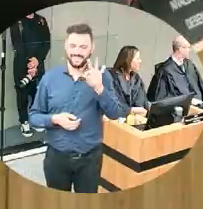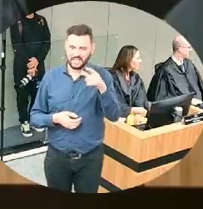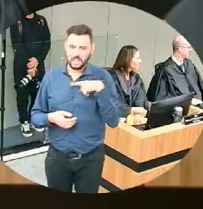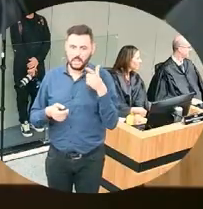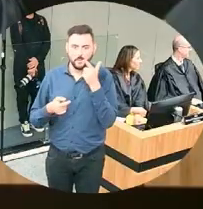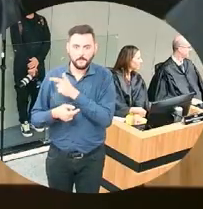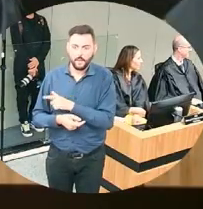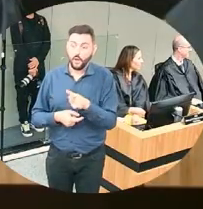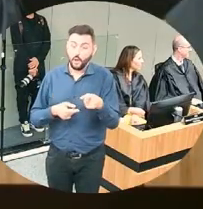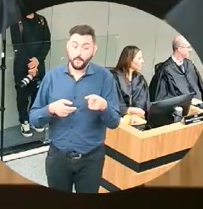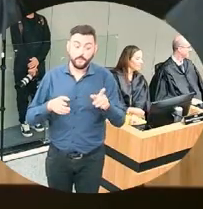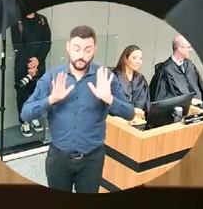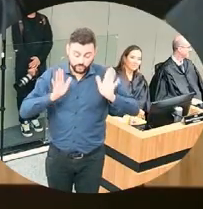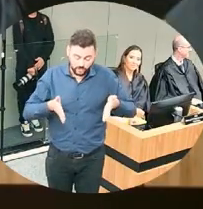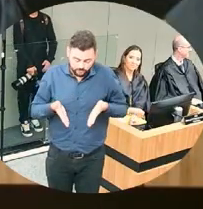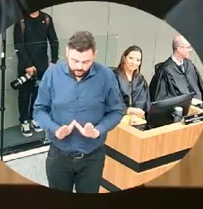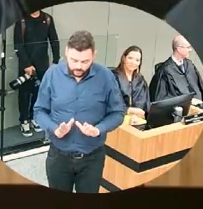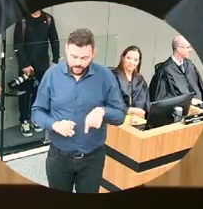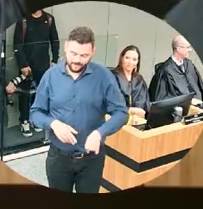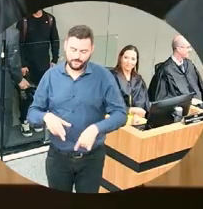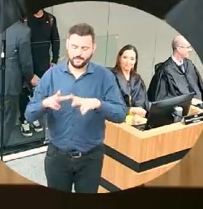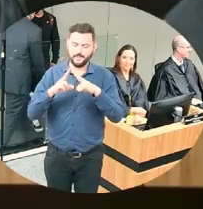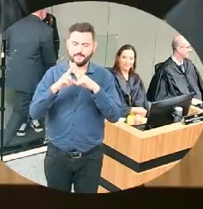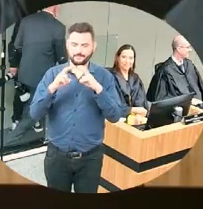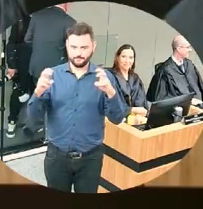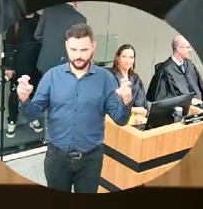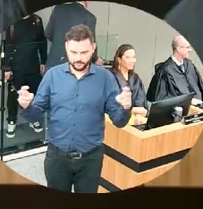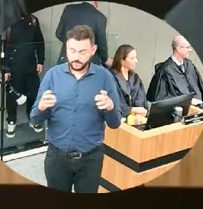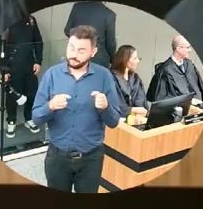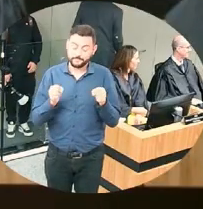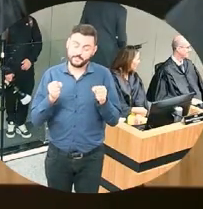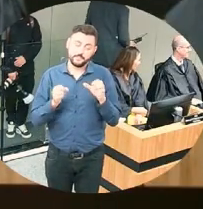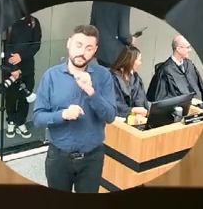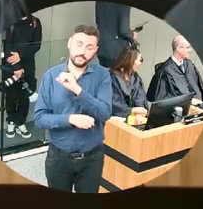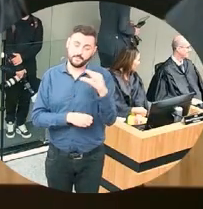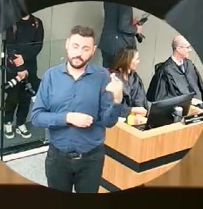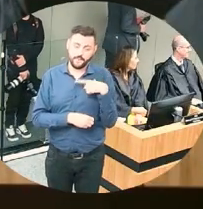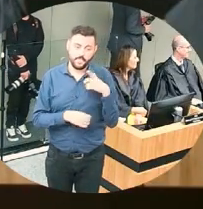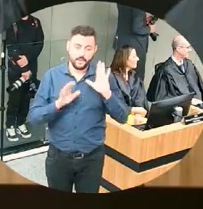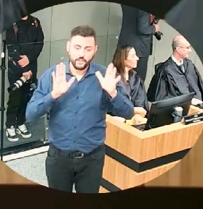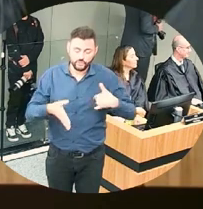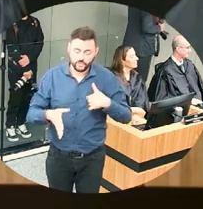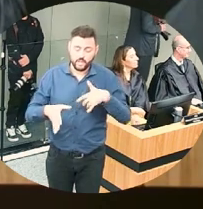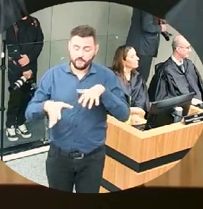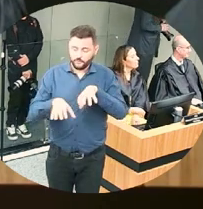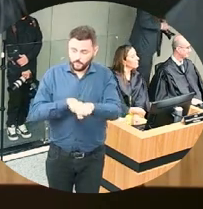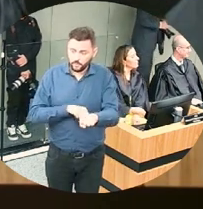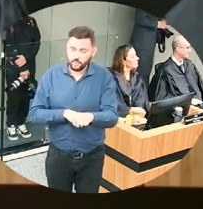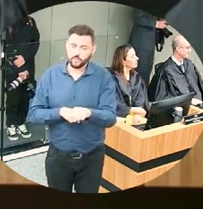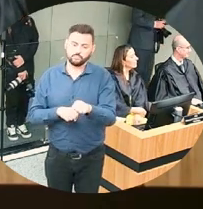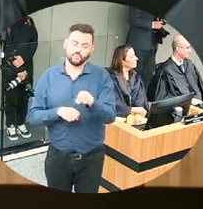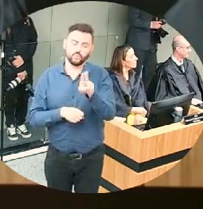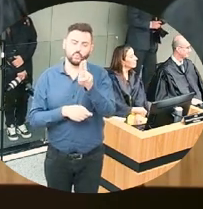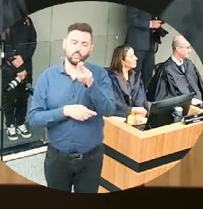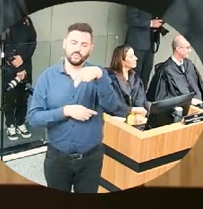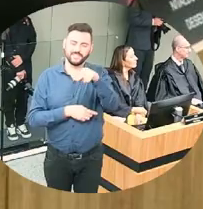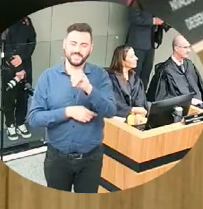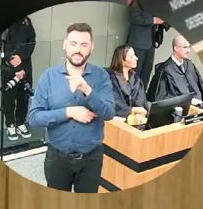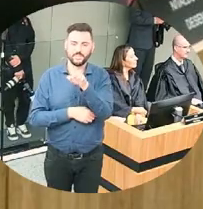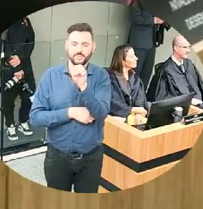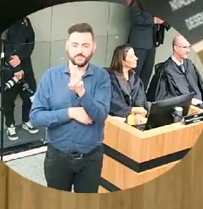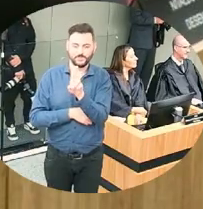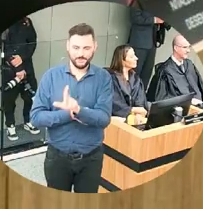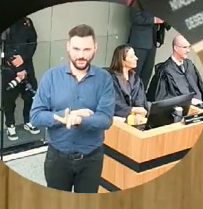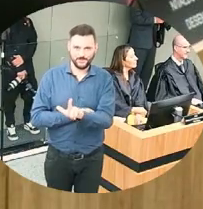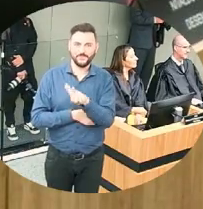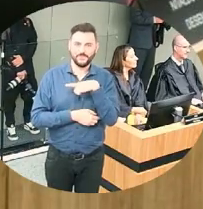natural e orgulho de Tubarão Santa Catarina é formado em direito pela Universidade do Sul de Santa Catarina unissul onde